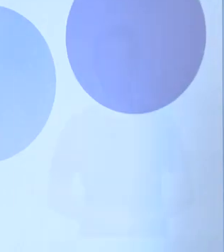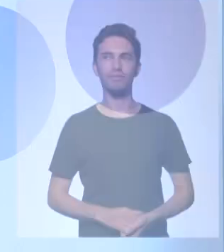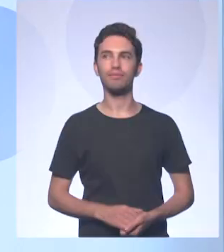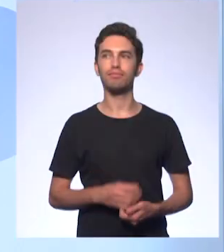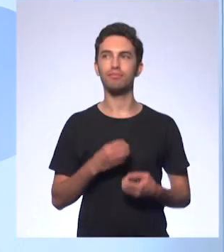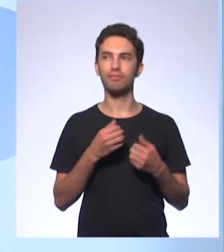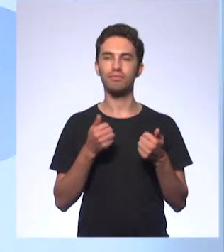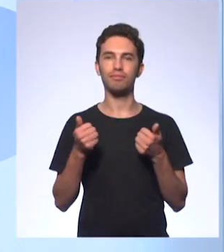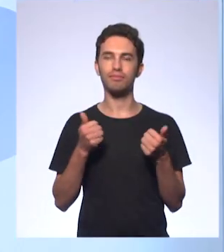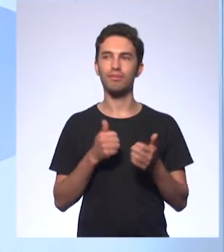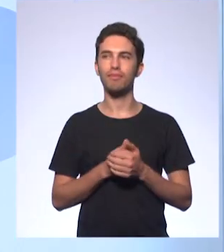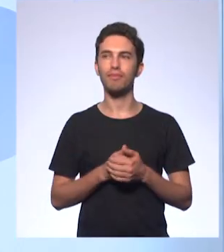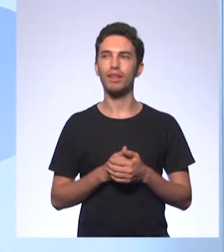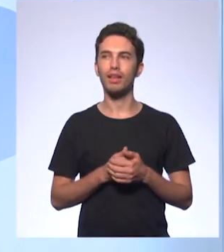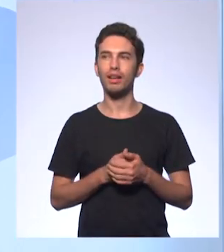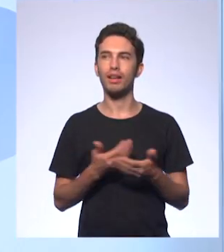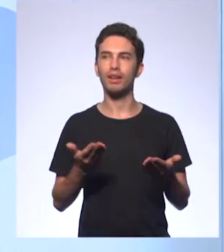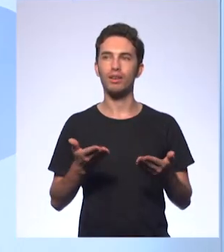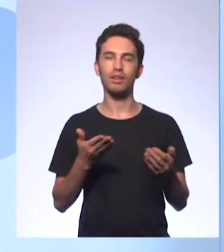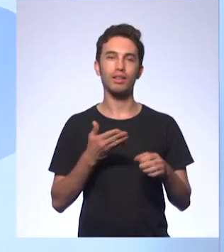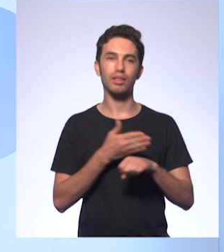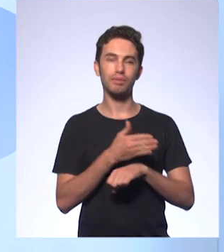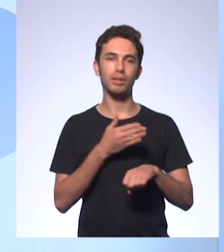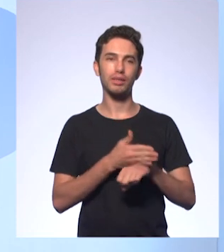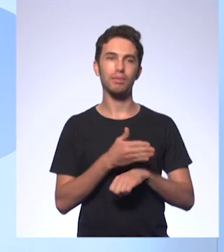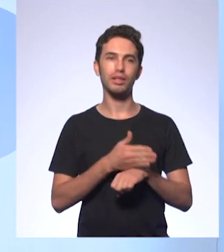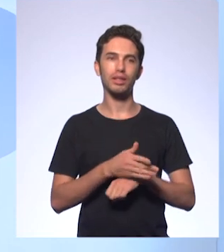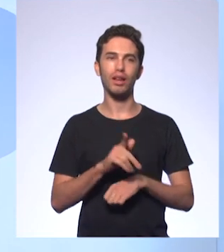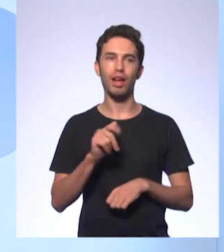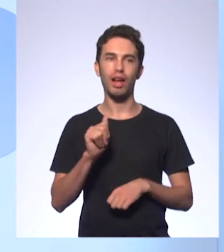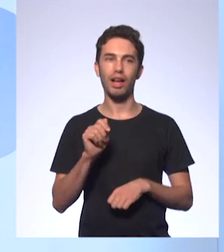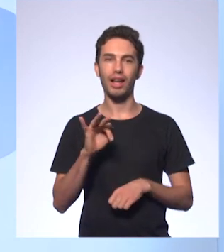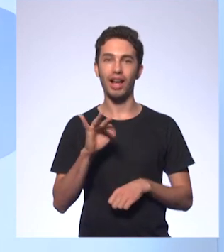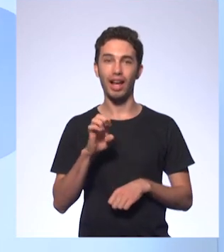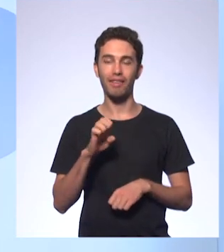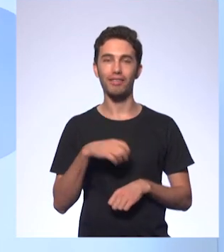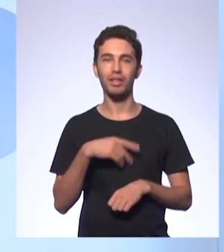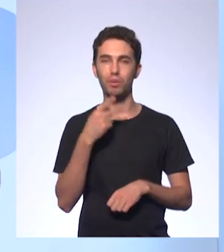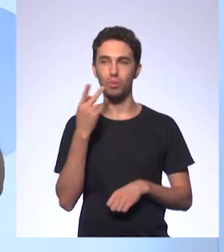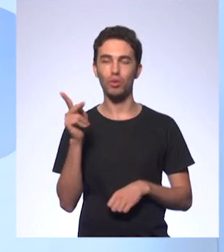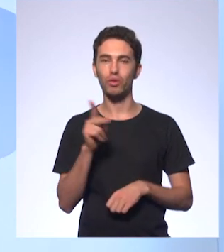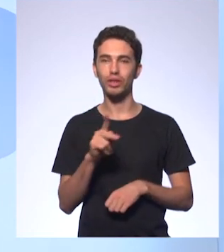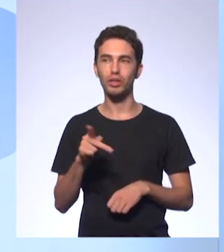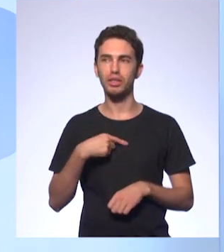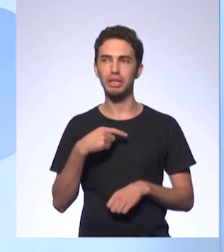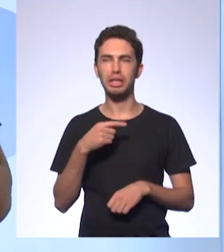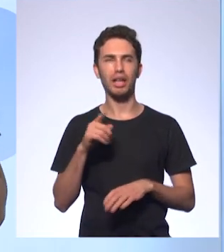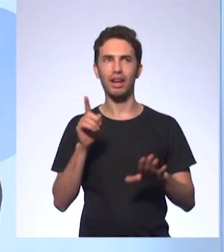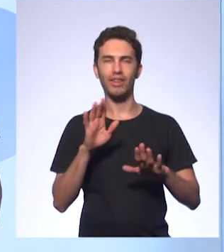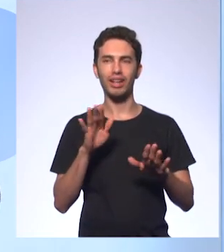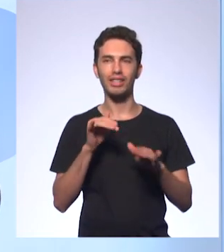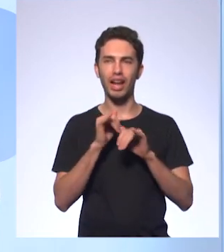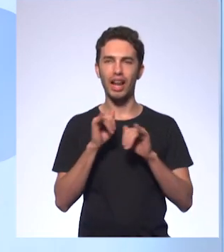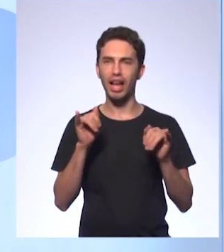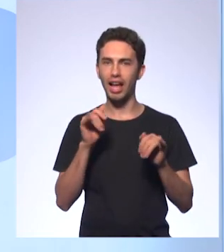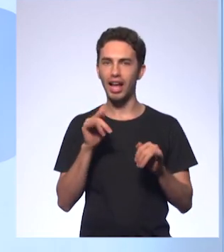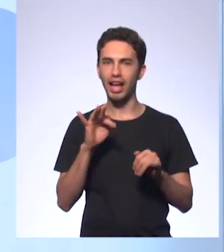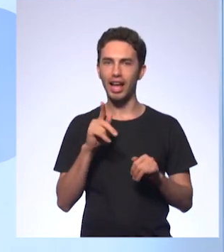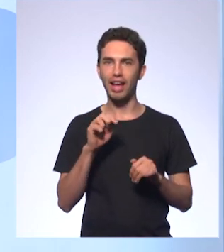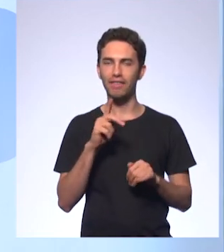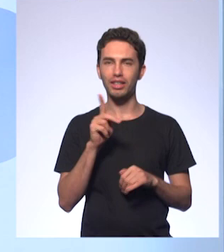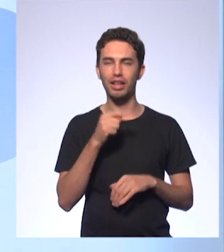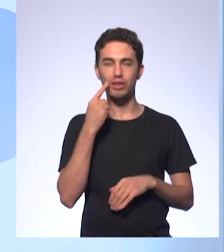Muito bem, vamos lá as participações. A primeira é a gafe do professor. Na verdade, não foi gafe, tá? Era só para perceber se vocês sabiam muito de futebol,